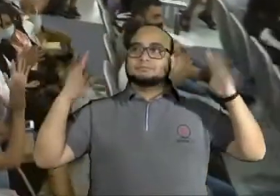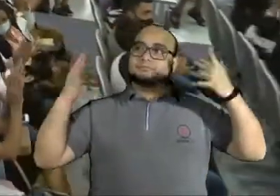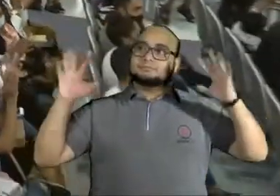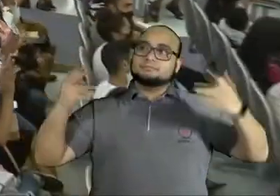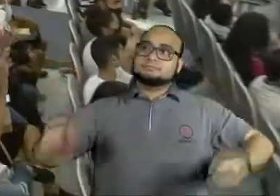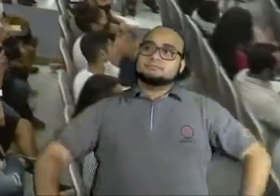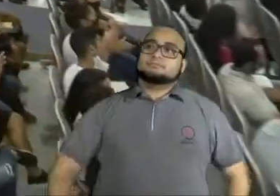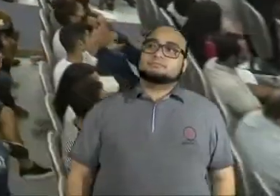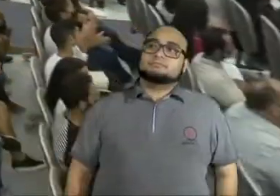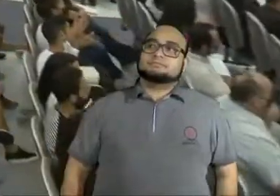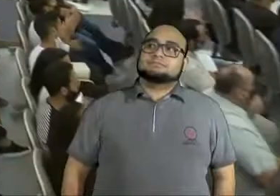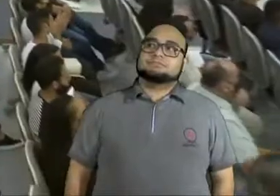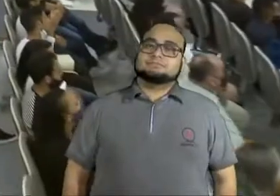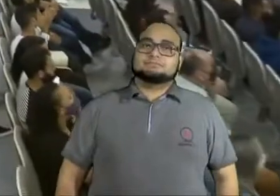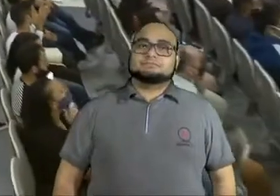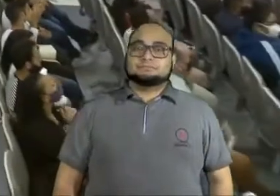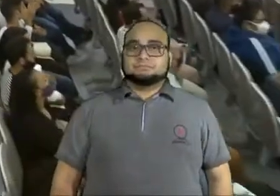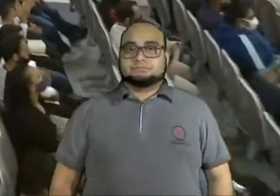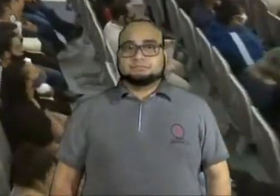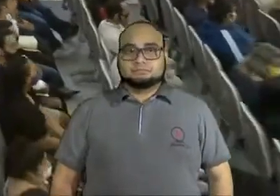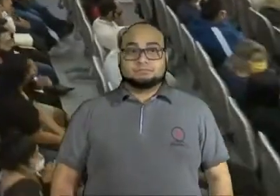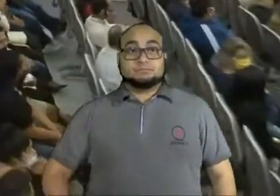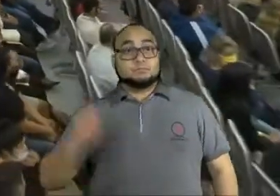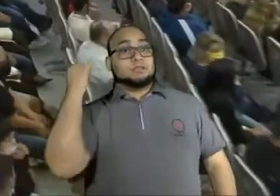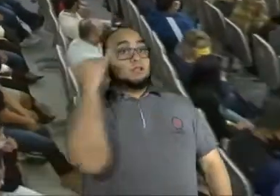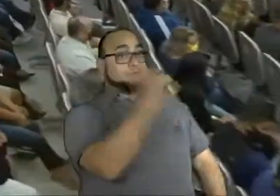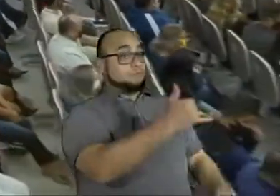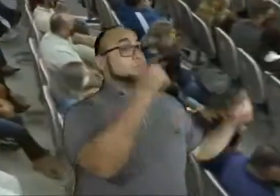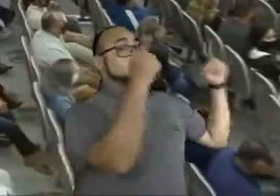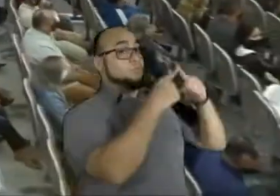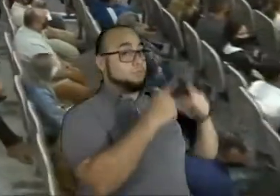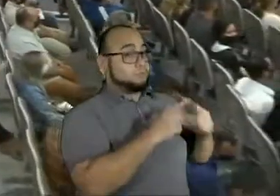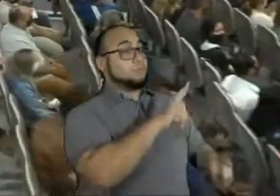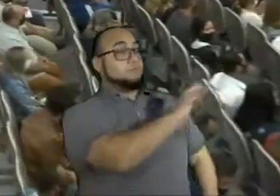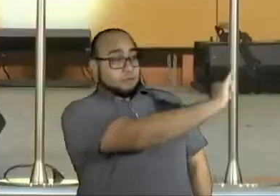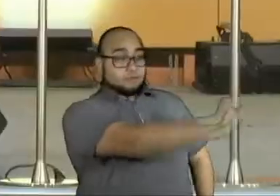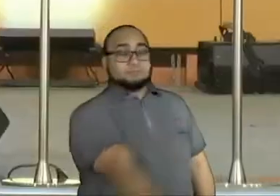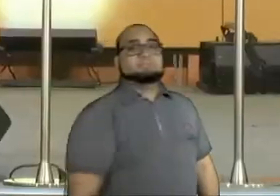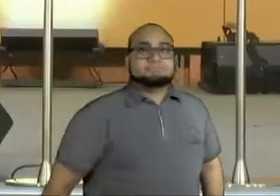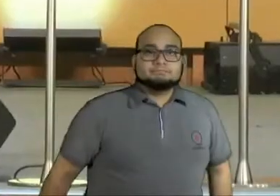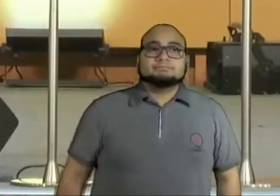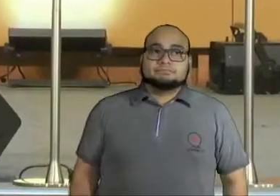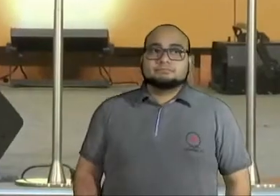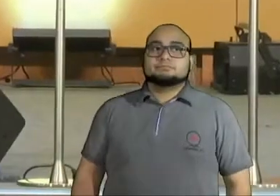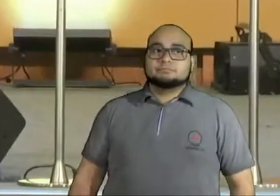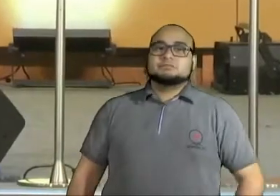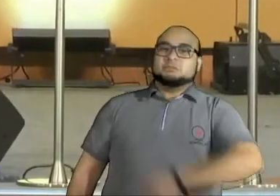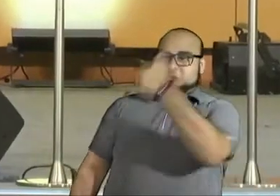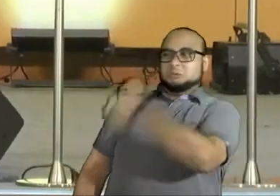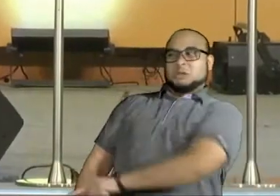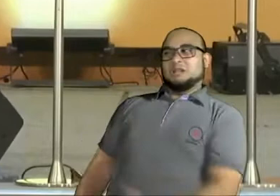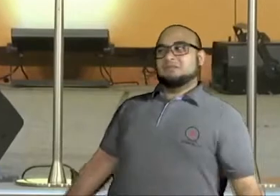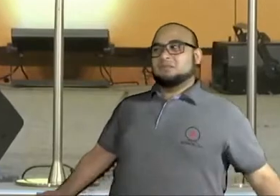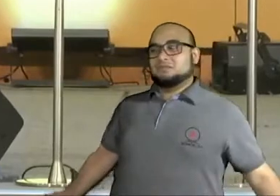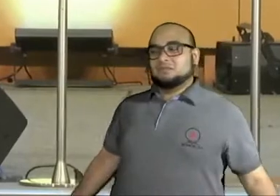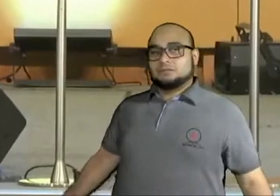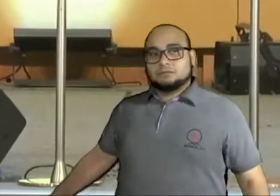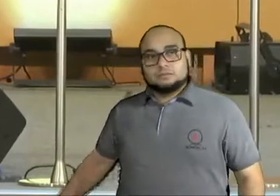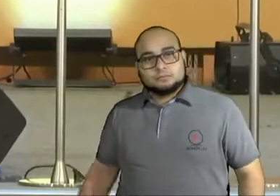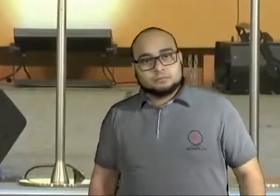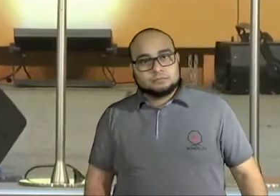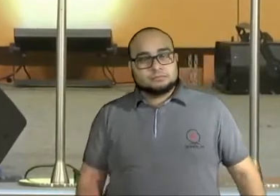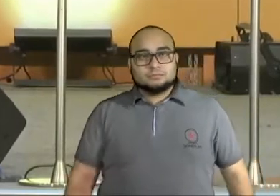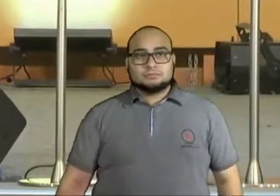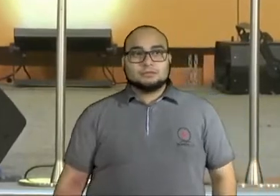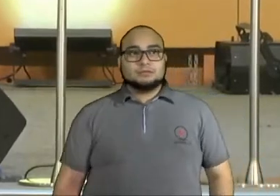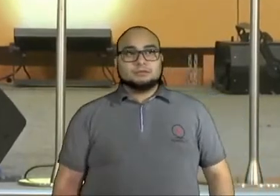Grita aí de novo com alguém e diga, vai se cumprir tudo. Não, você não gritou, você falou, Camila, eu não gosto de gritar, então da próxima vez venha num